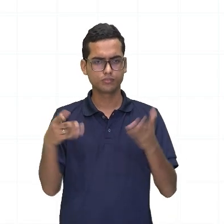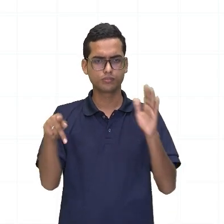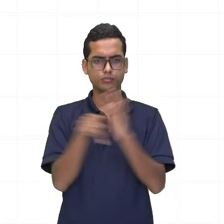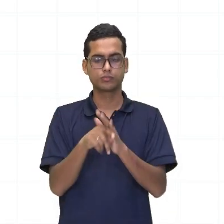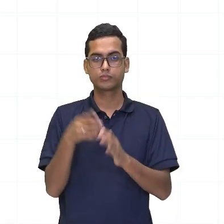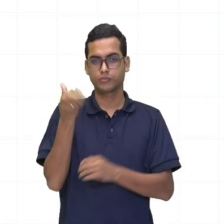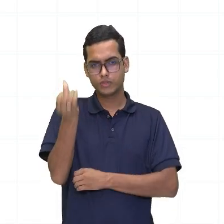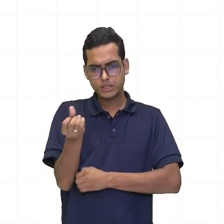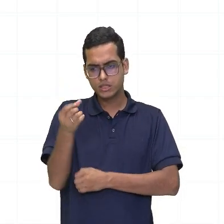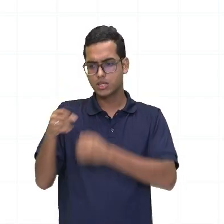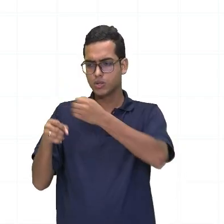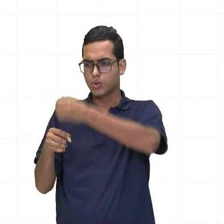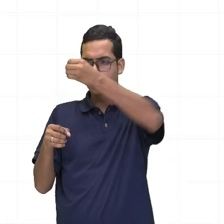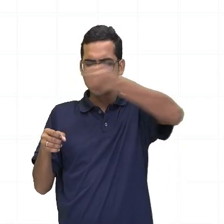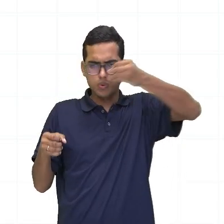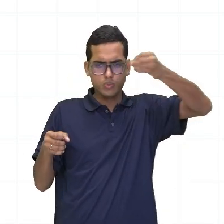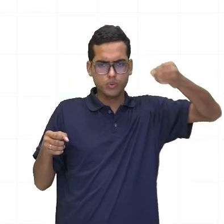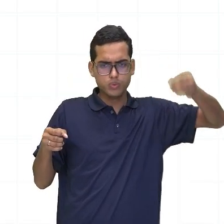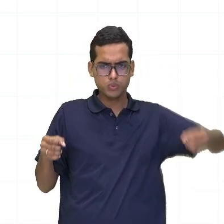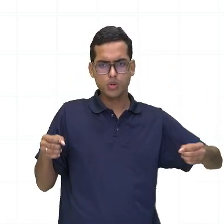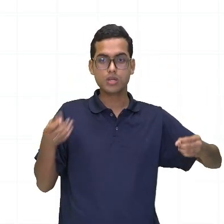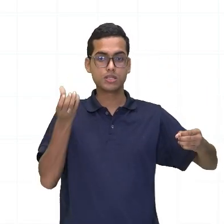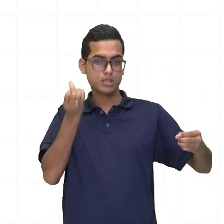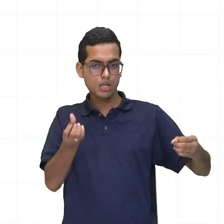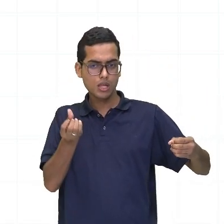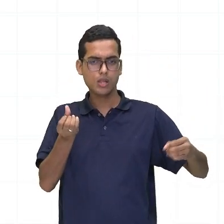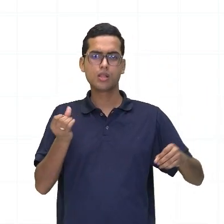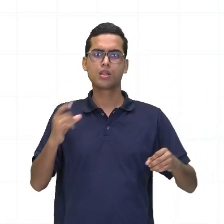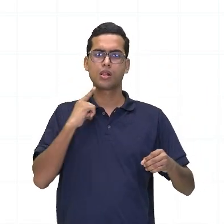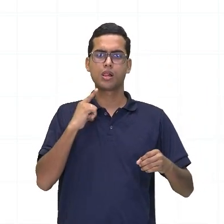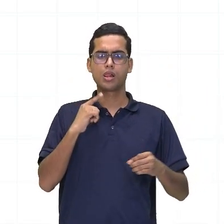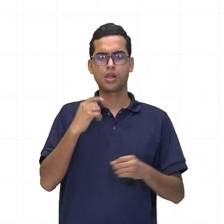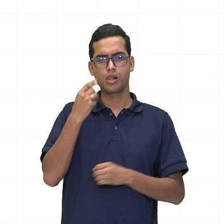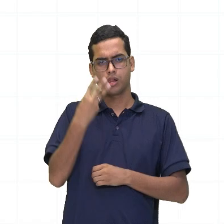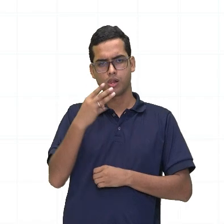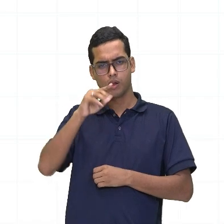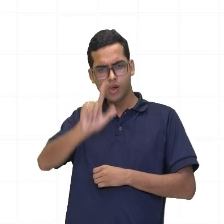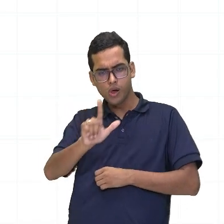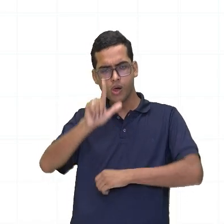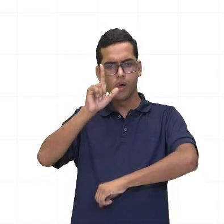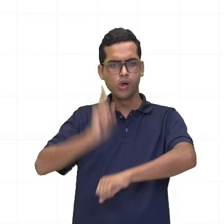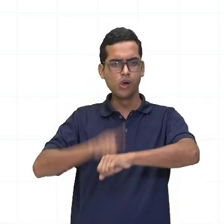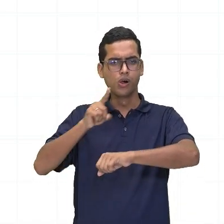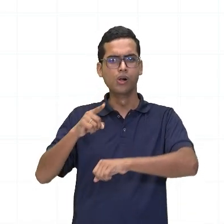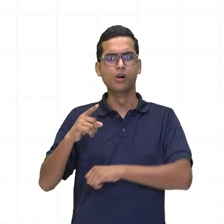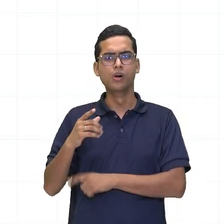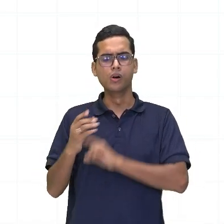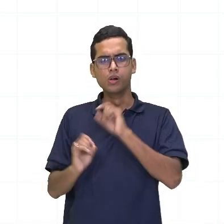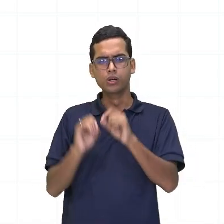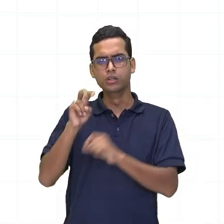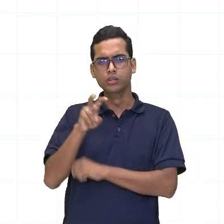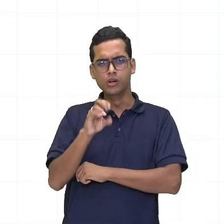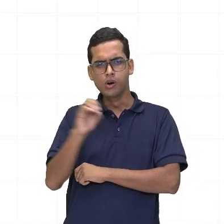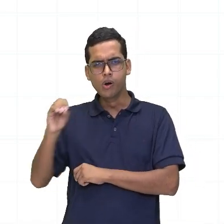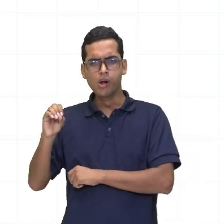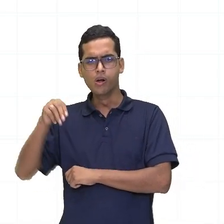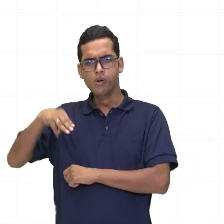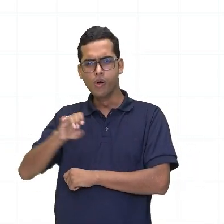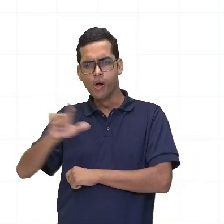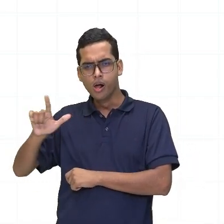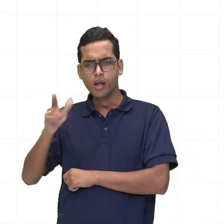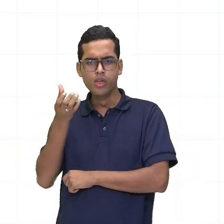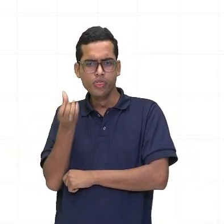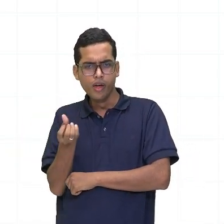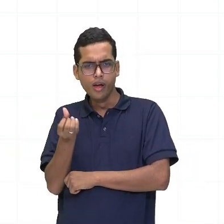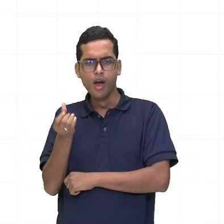6 cilindros, ele vai dividir os 3 litros, né? No caso aí de um carro 3.0, em 6, tá?